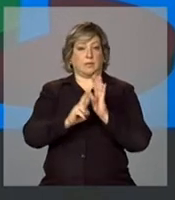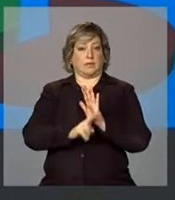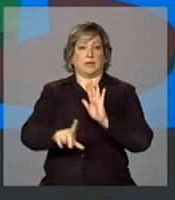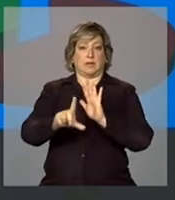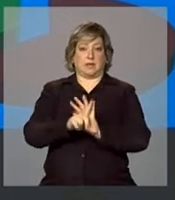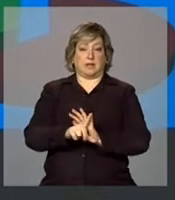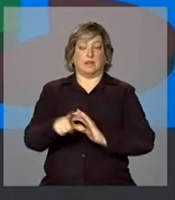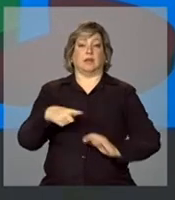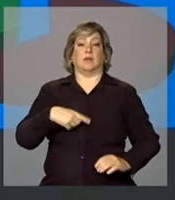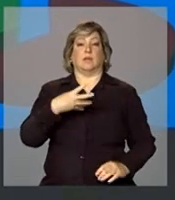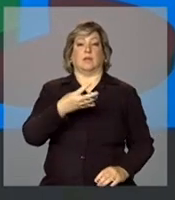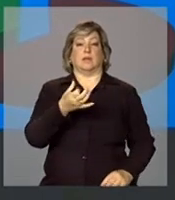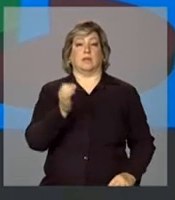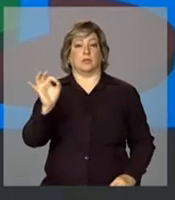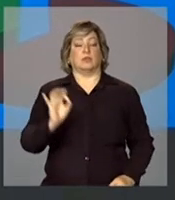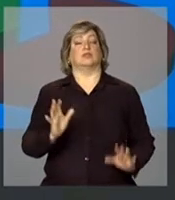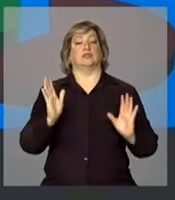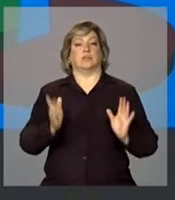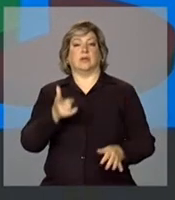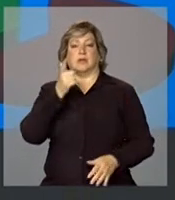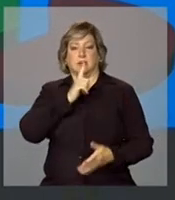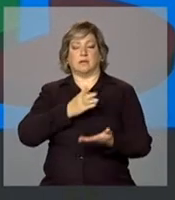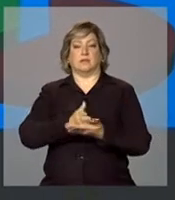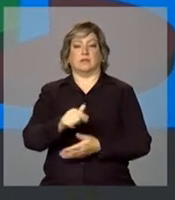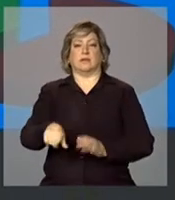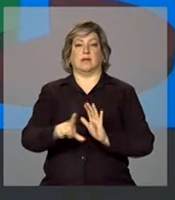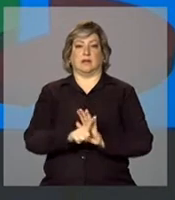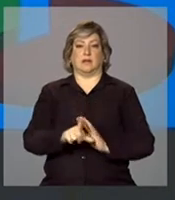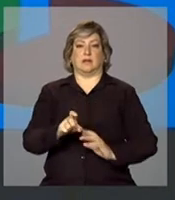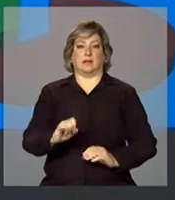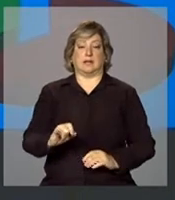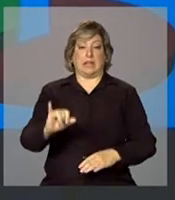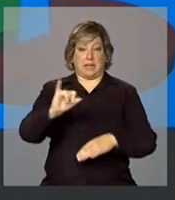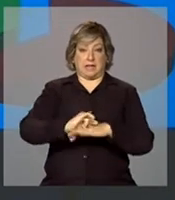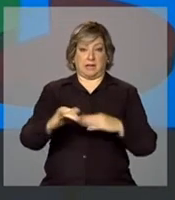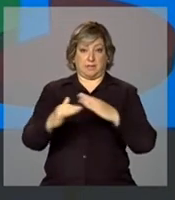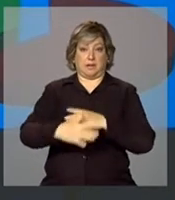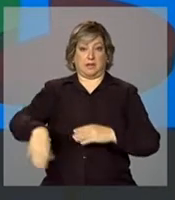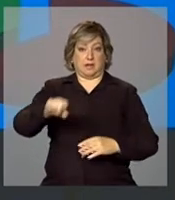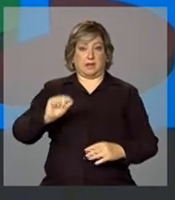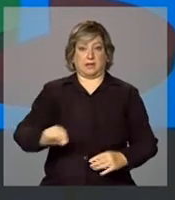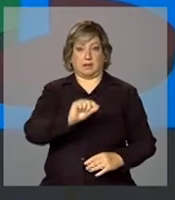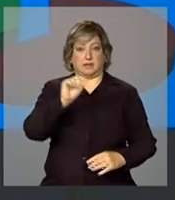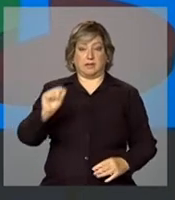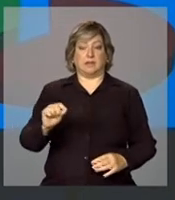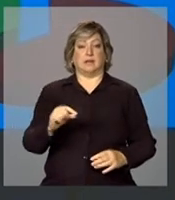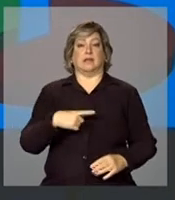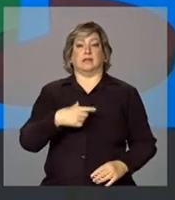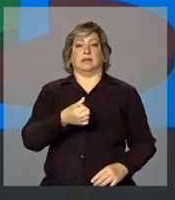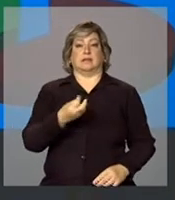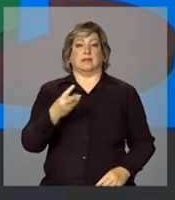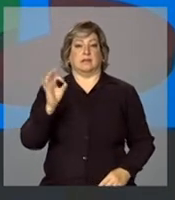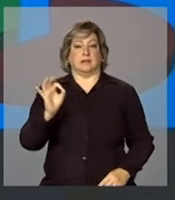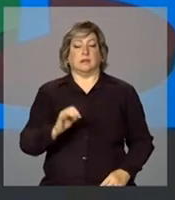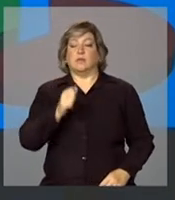e 46% já regulamentaram a lei. Nas capitais, 63% ainda não regulamentaram